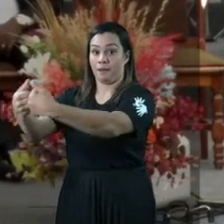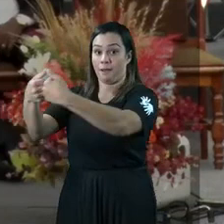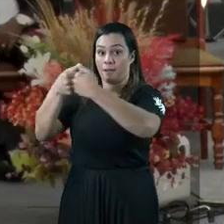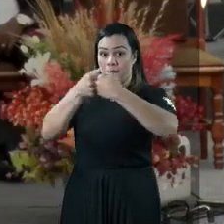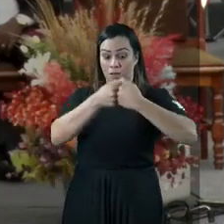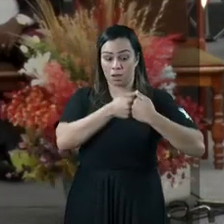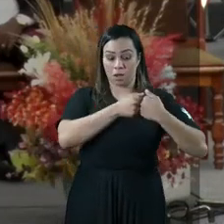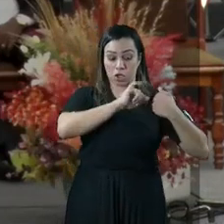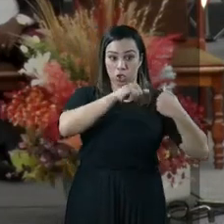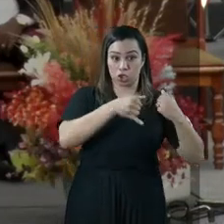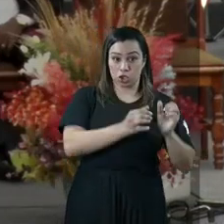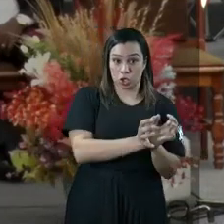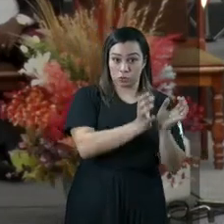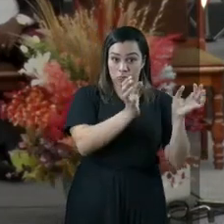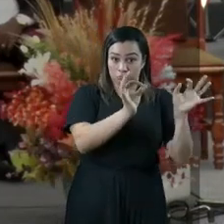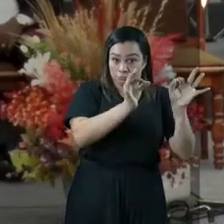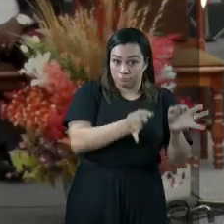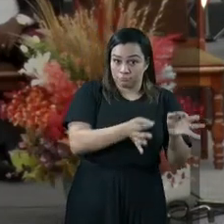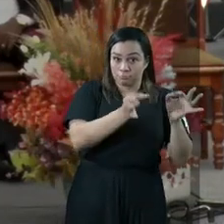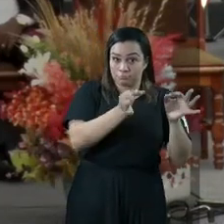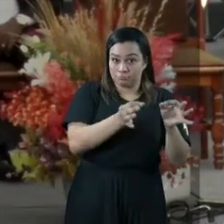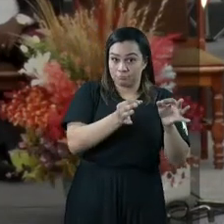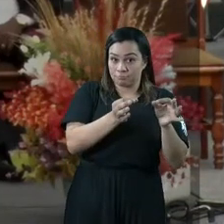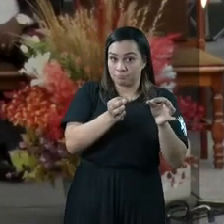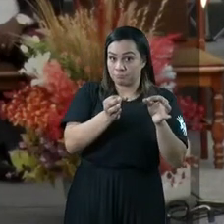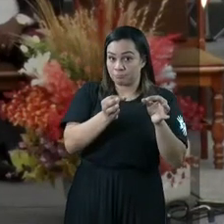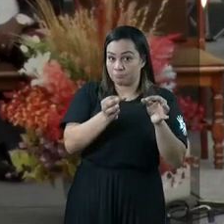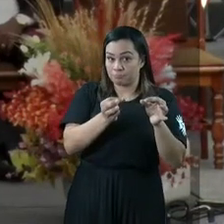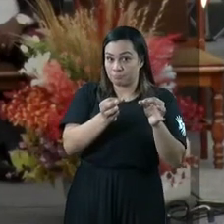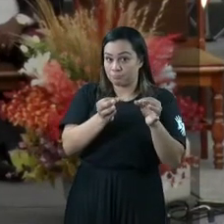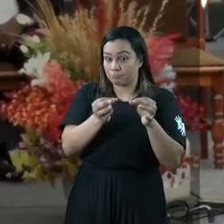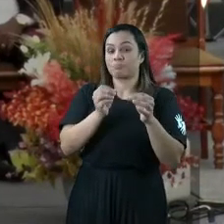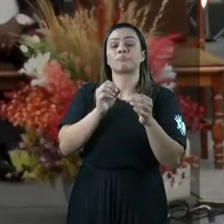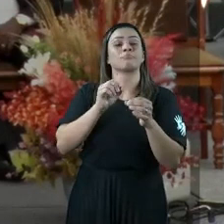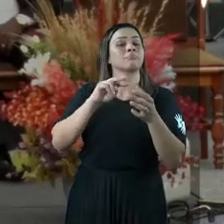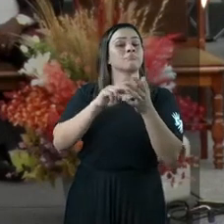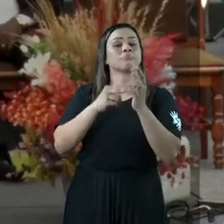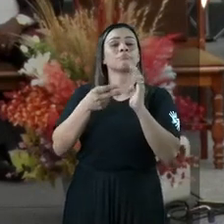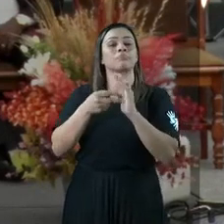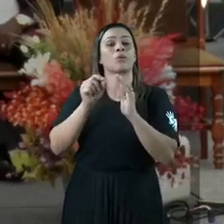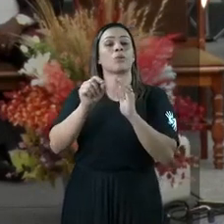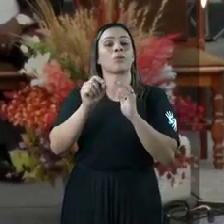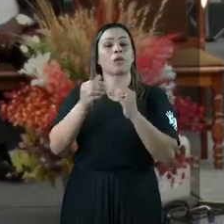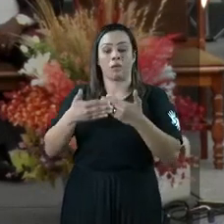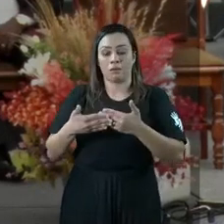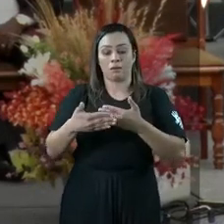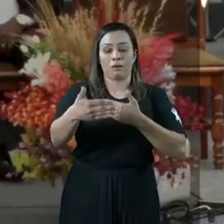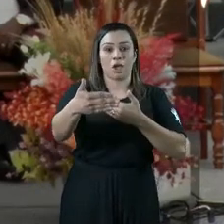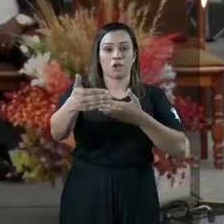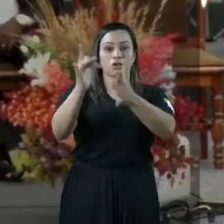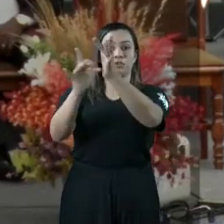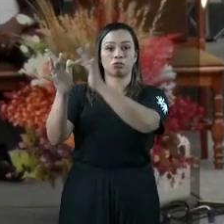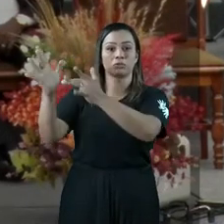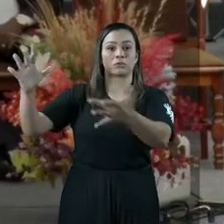cristã escatológica é o Messias que está entrando pelas portas de Jerusalém. Quando eu estudei